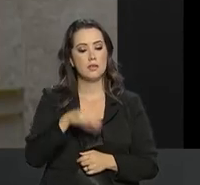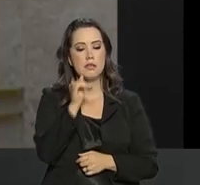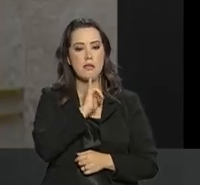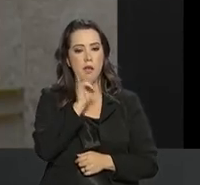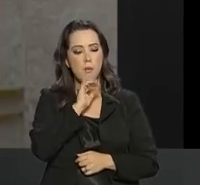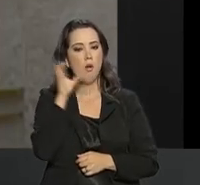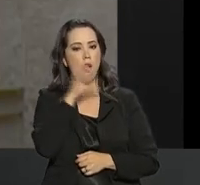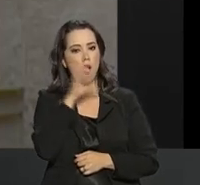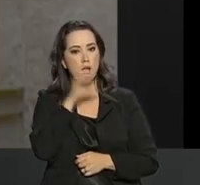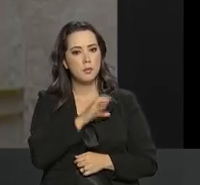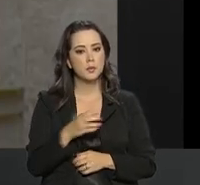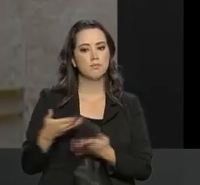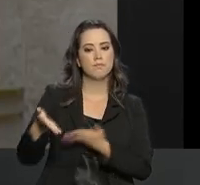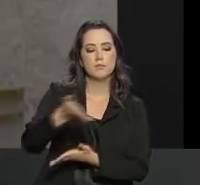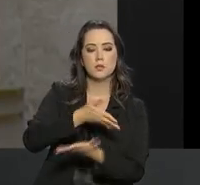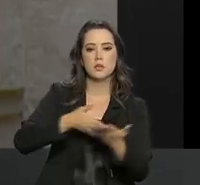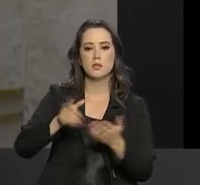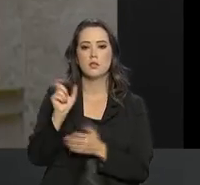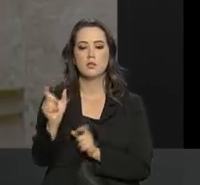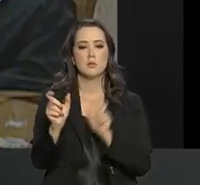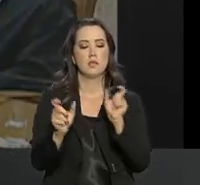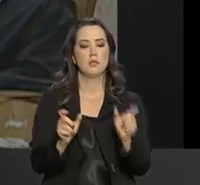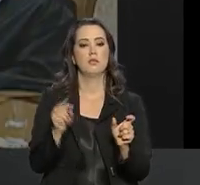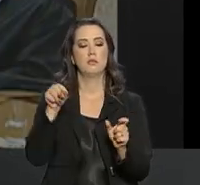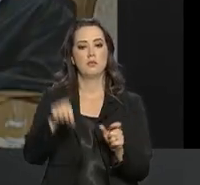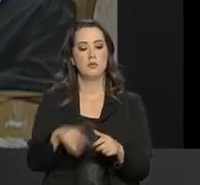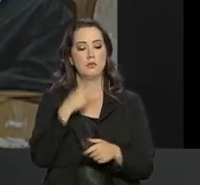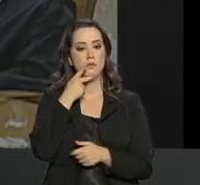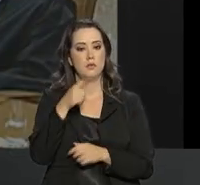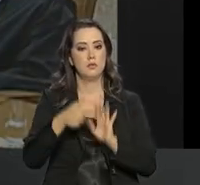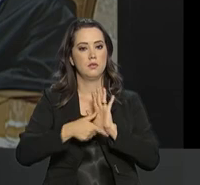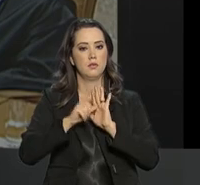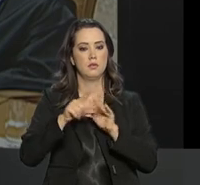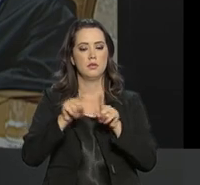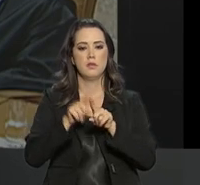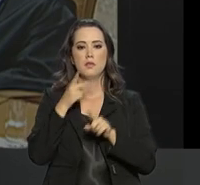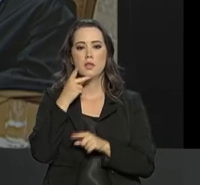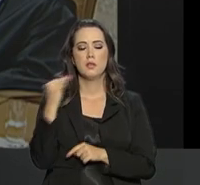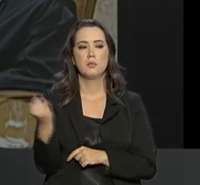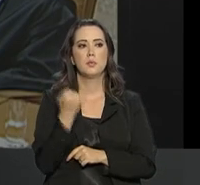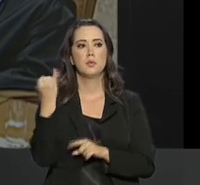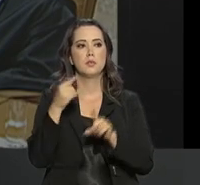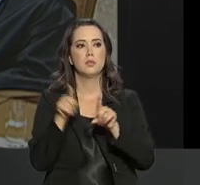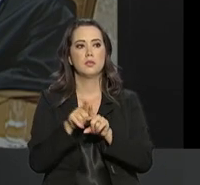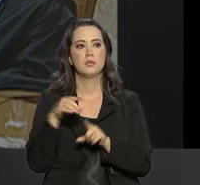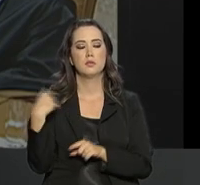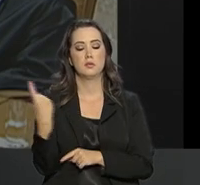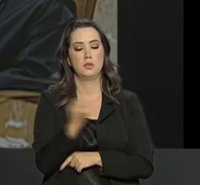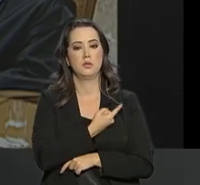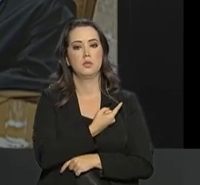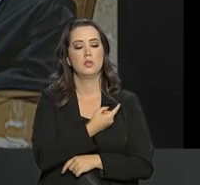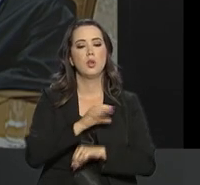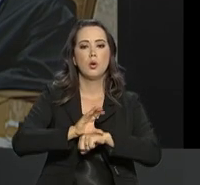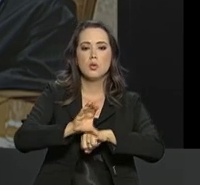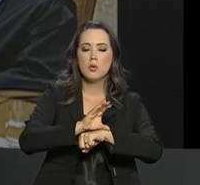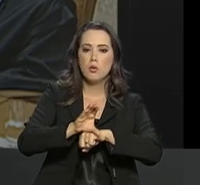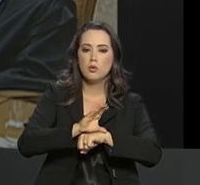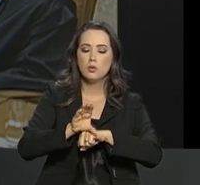exemplos, secundando, portanto, as palavras que aqui foram ditas, para dizer da importância da nossa